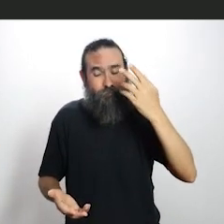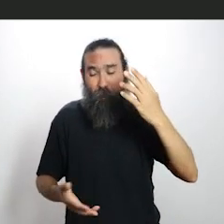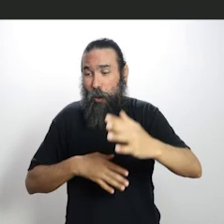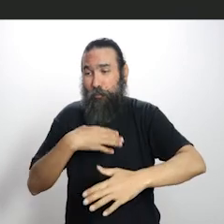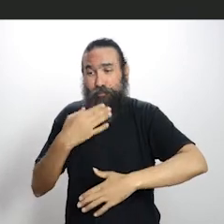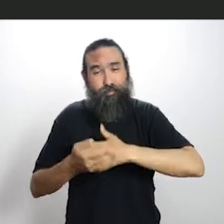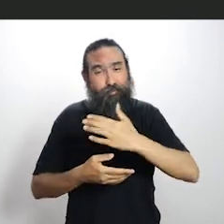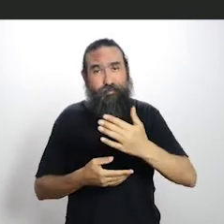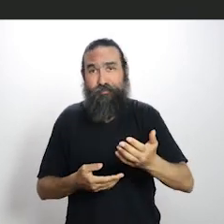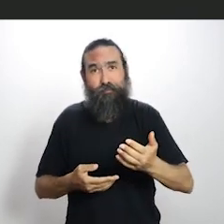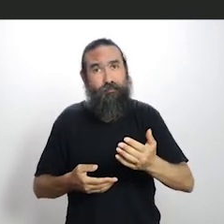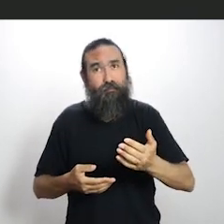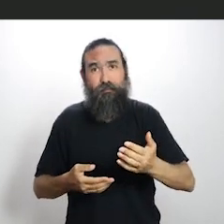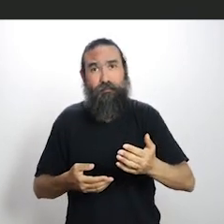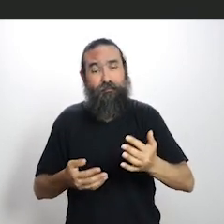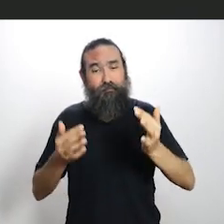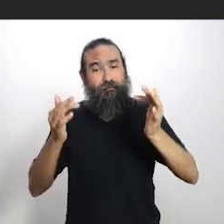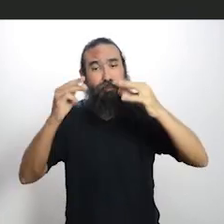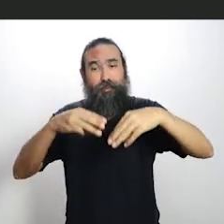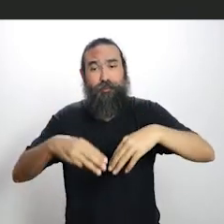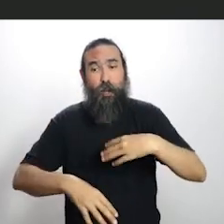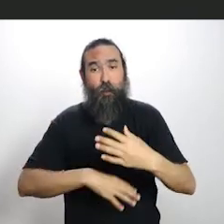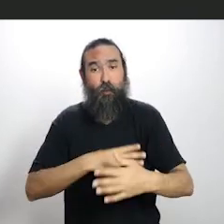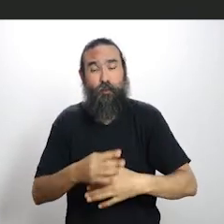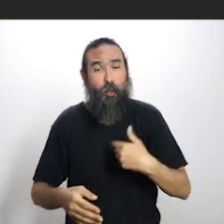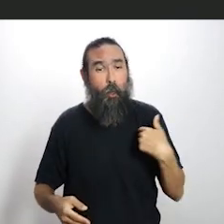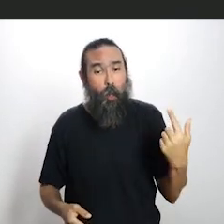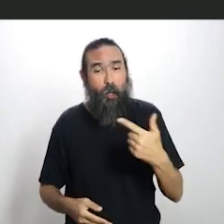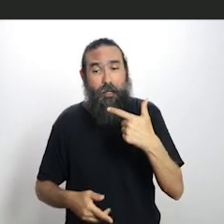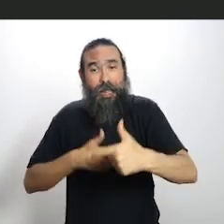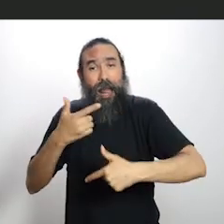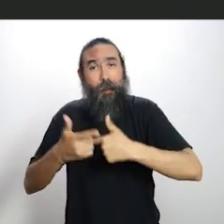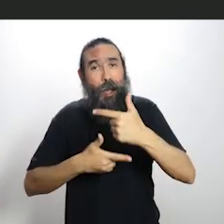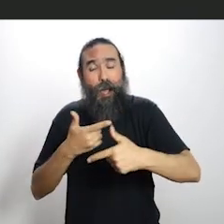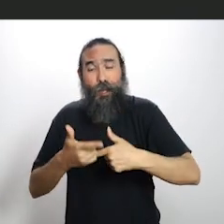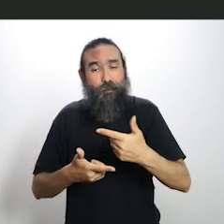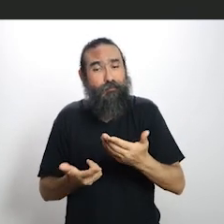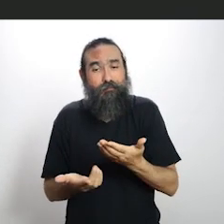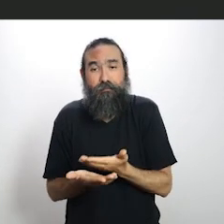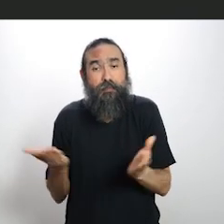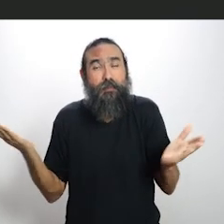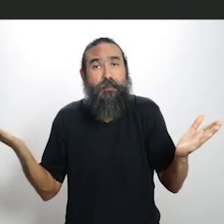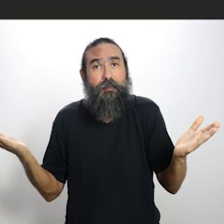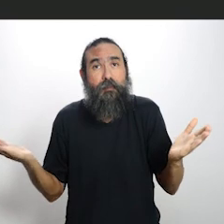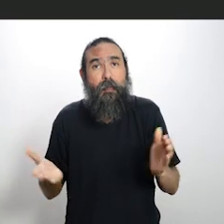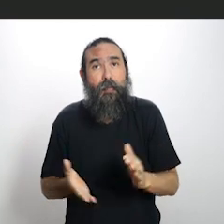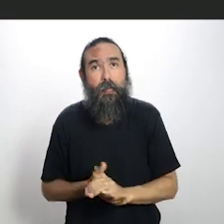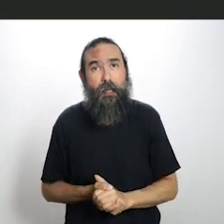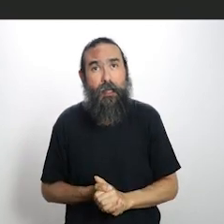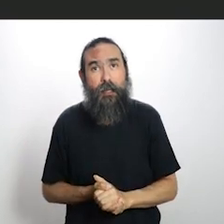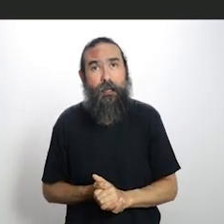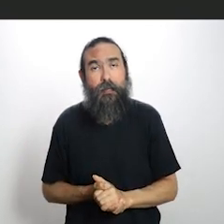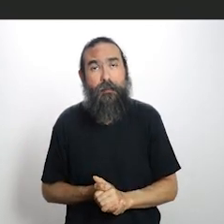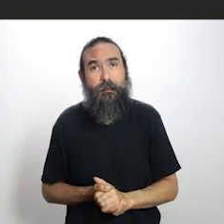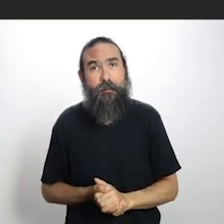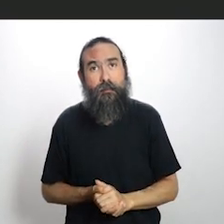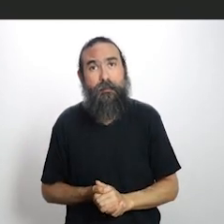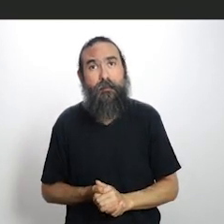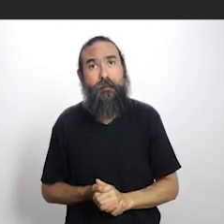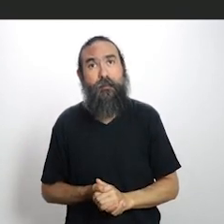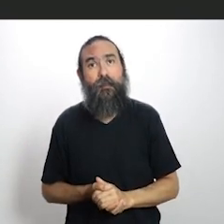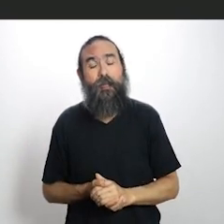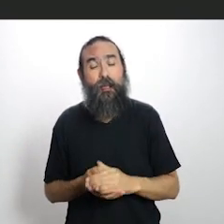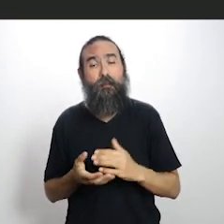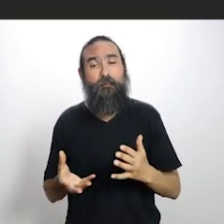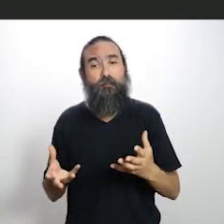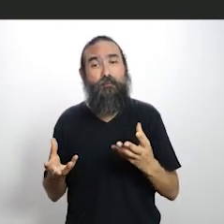sabe que foi muito brilhante para nós né de matrizes africanas indígenas quilombolas né